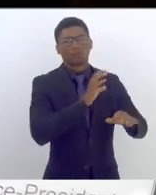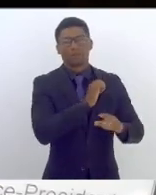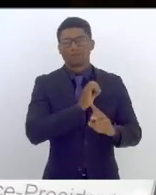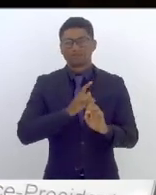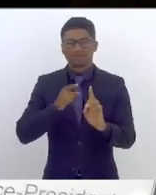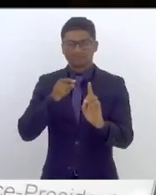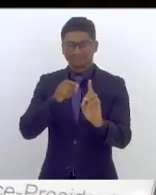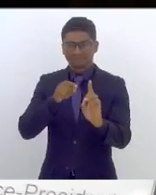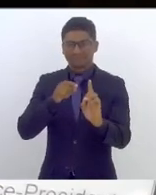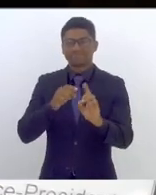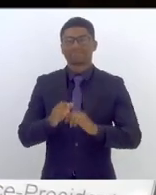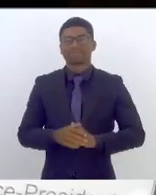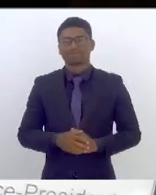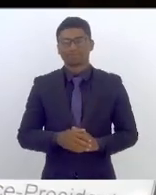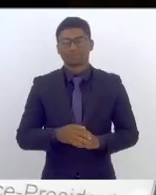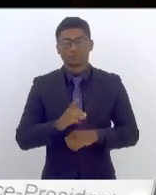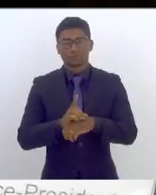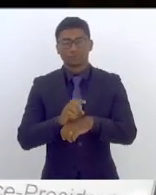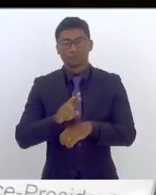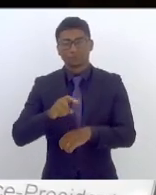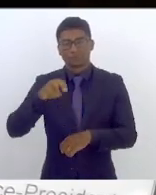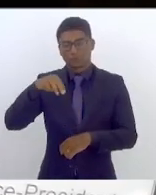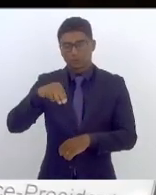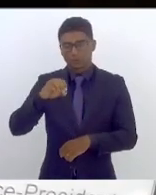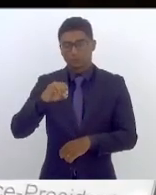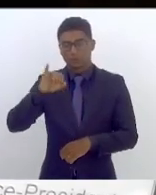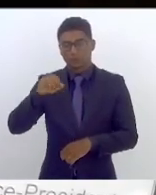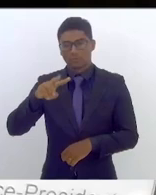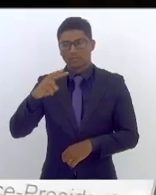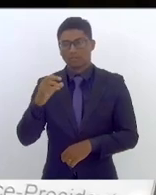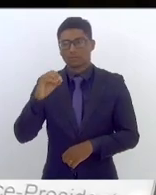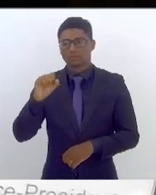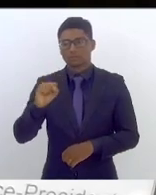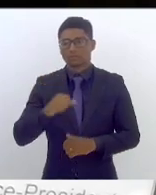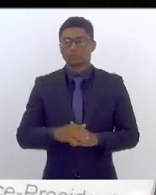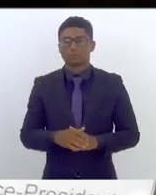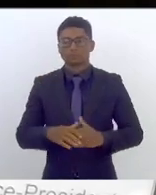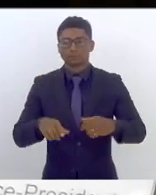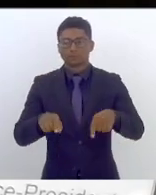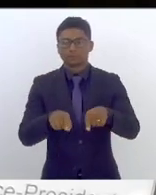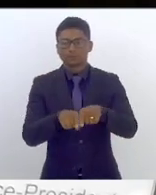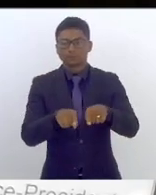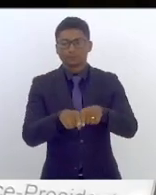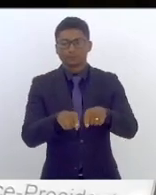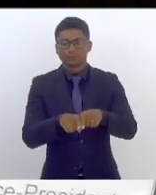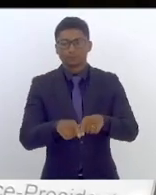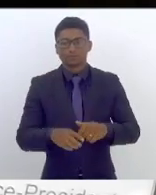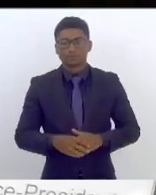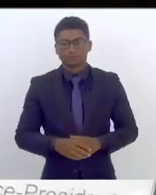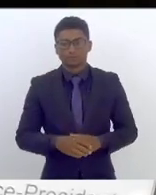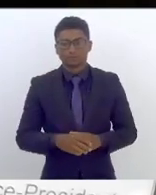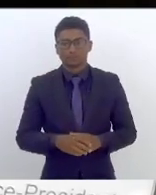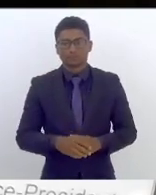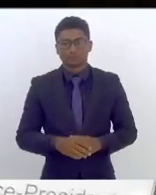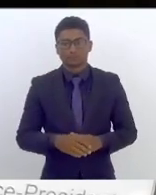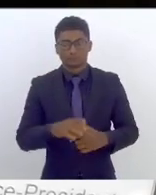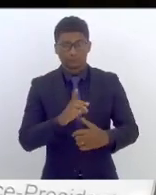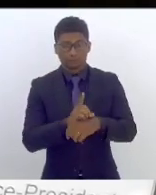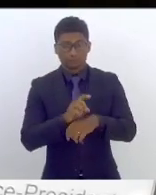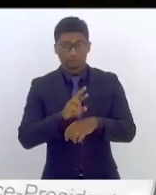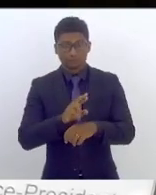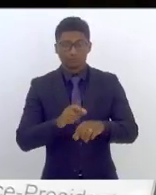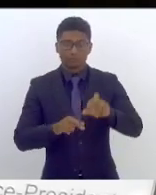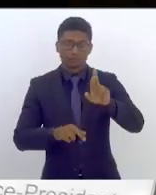por toda classe Doutor Luiz Pinheiro nosso corredor geral Dr